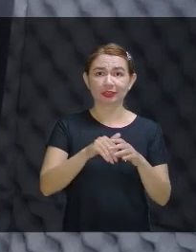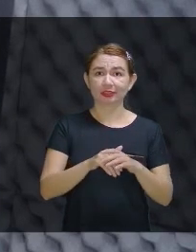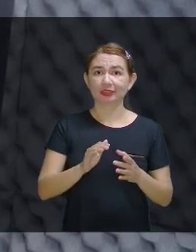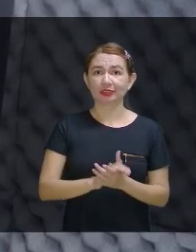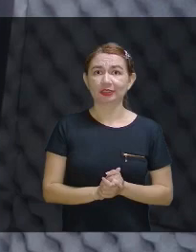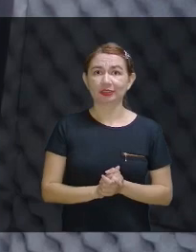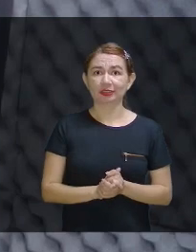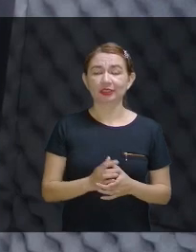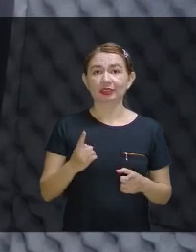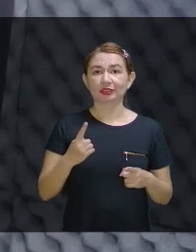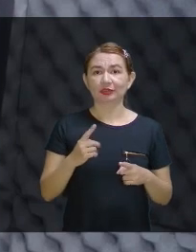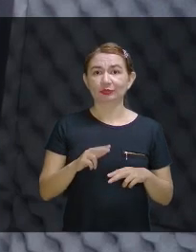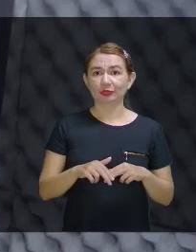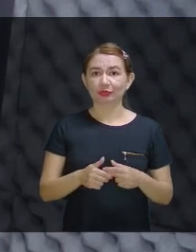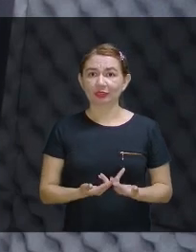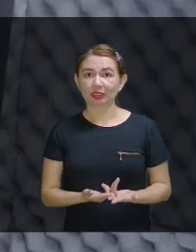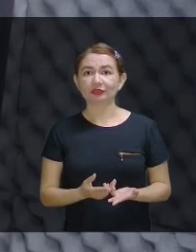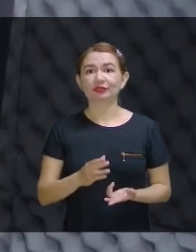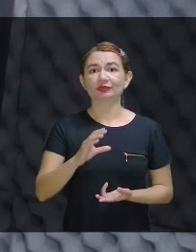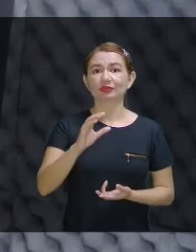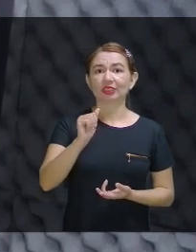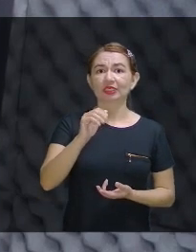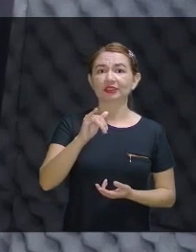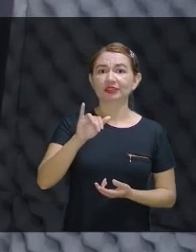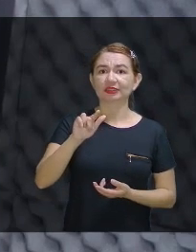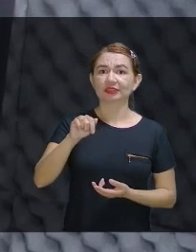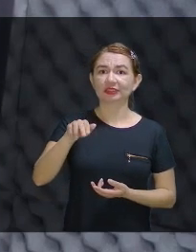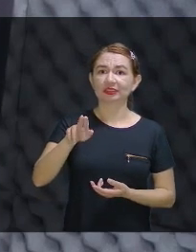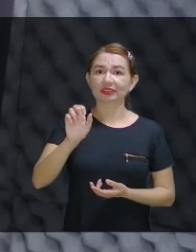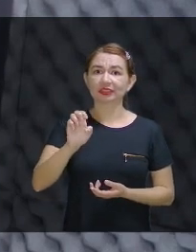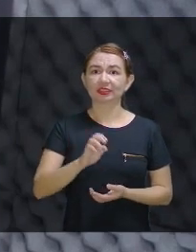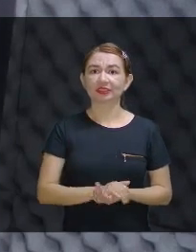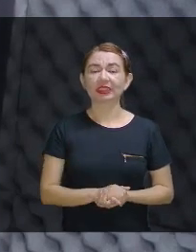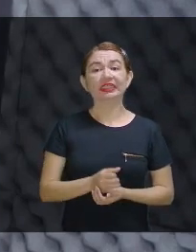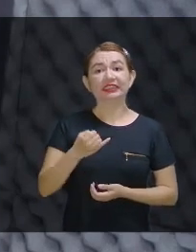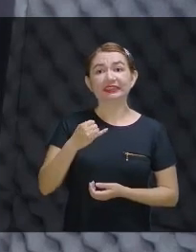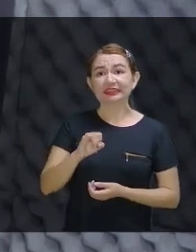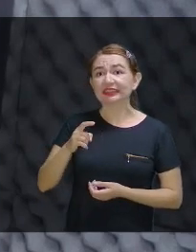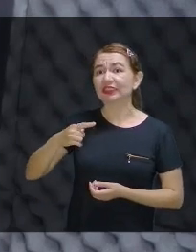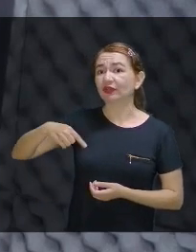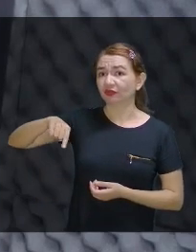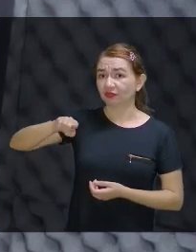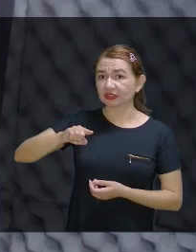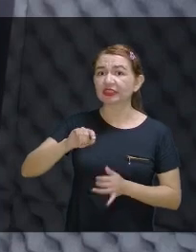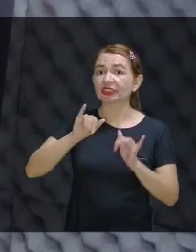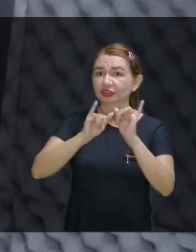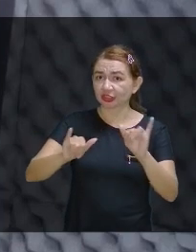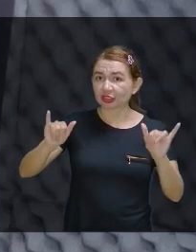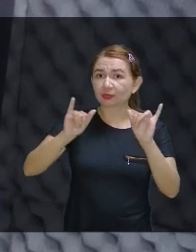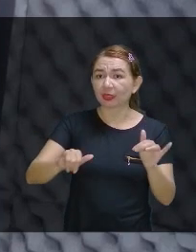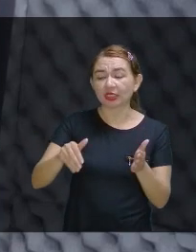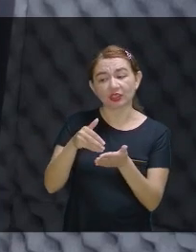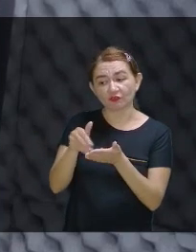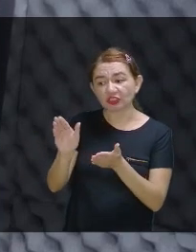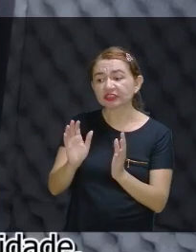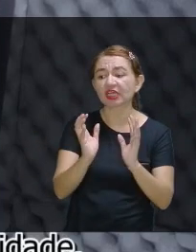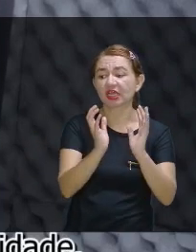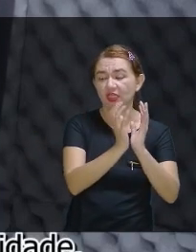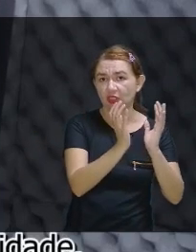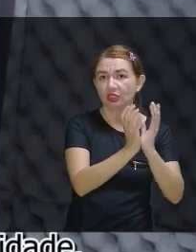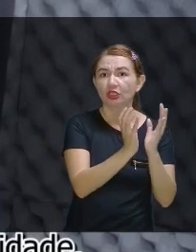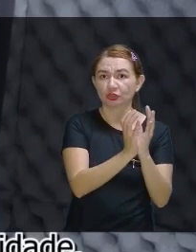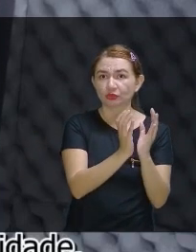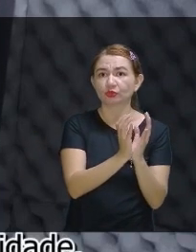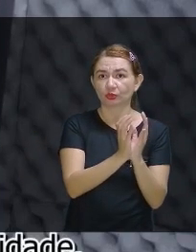cacique. Então, sob pena de serem excluídas da aldeia. Né? Então, o que acontece? Primeiro,